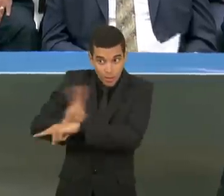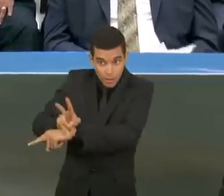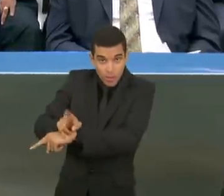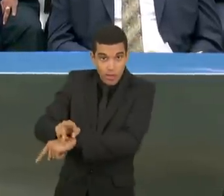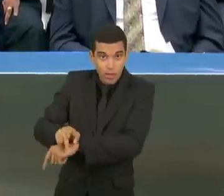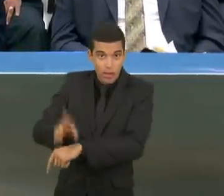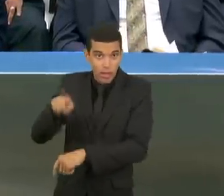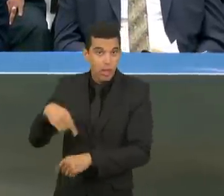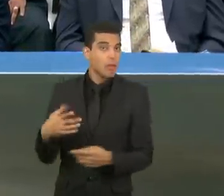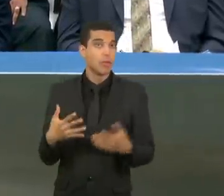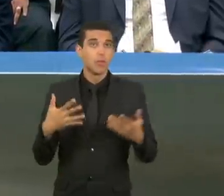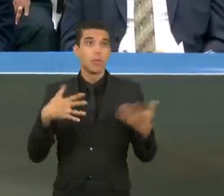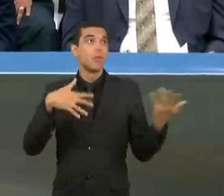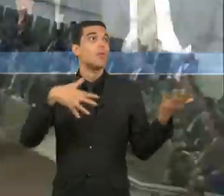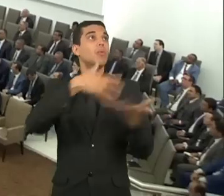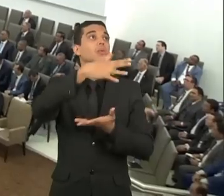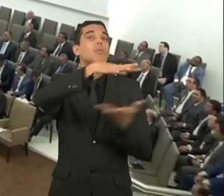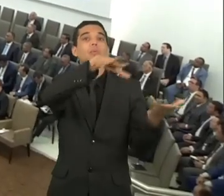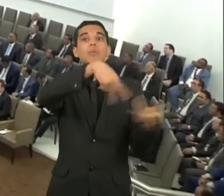foi...